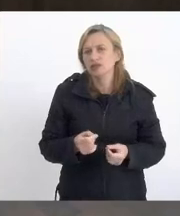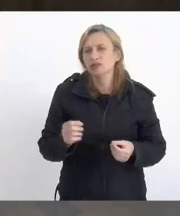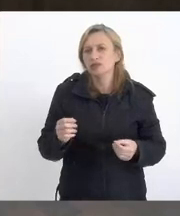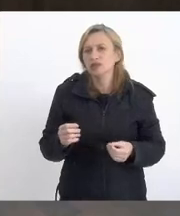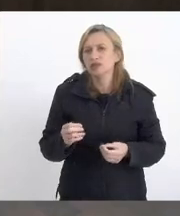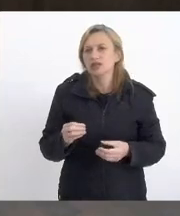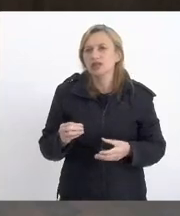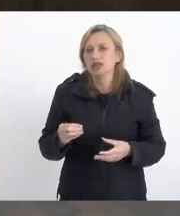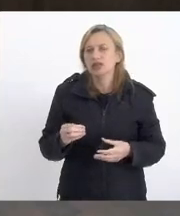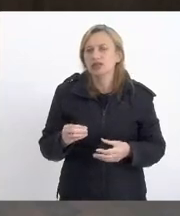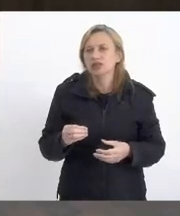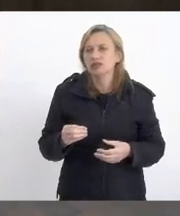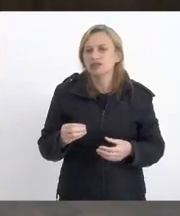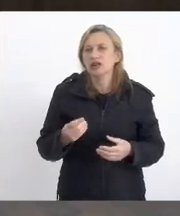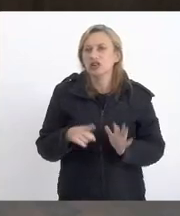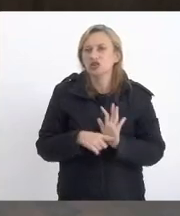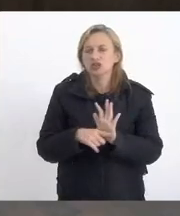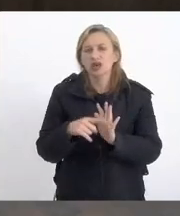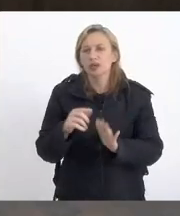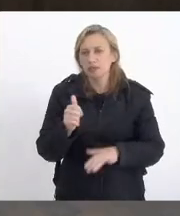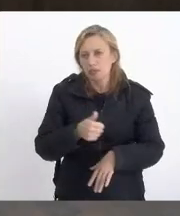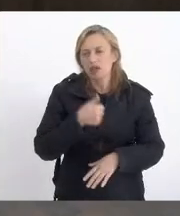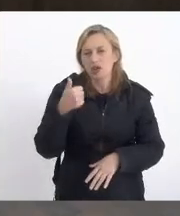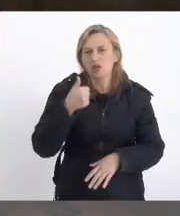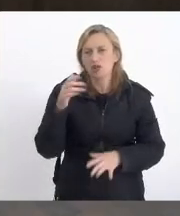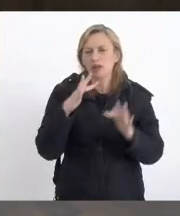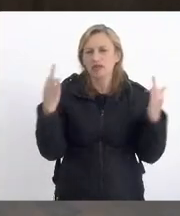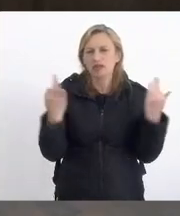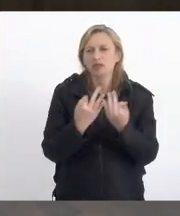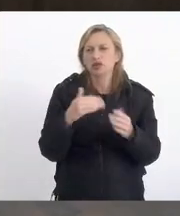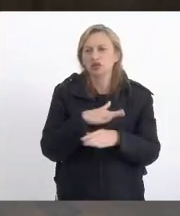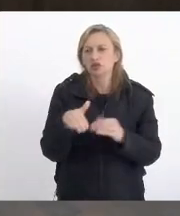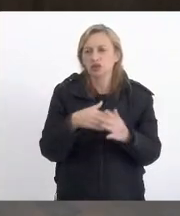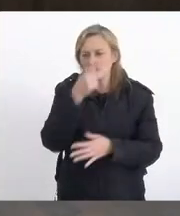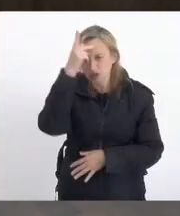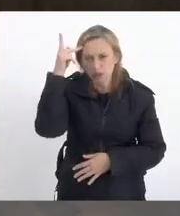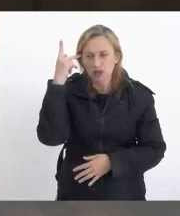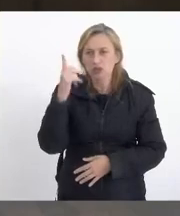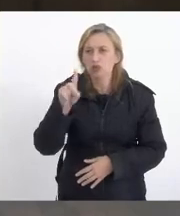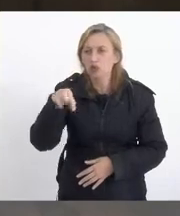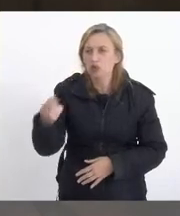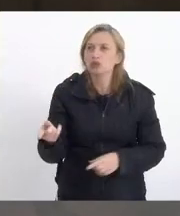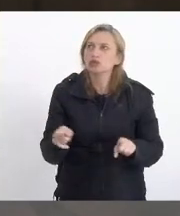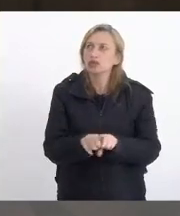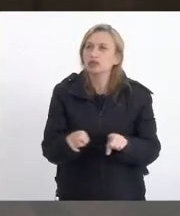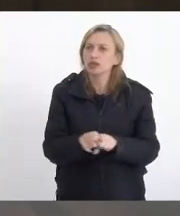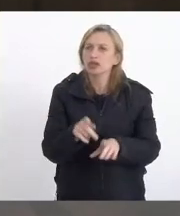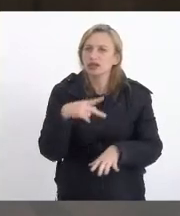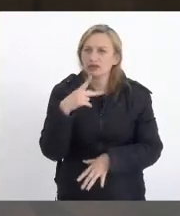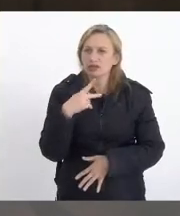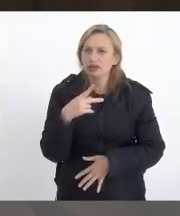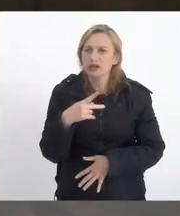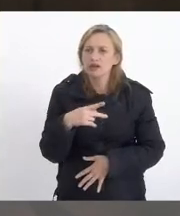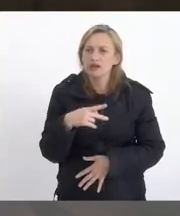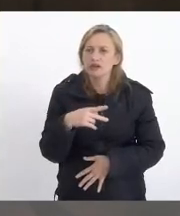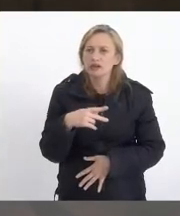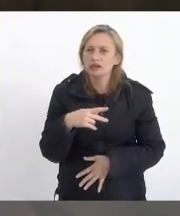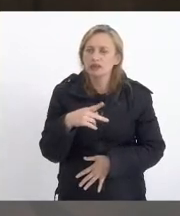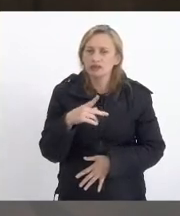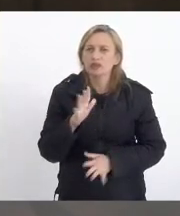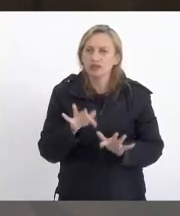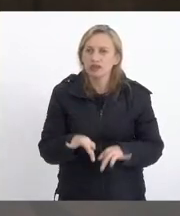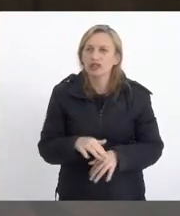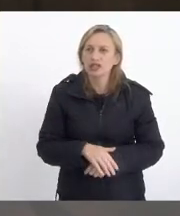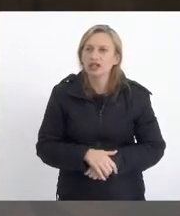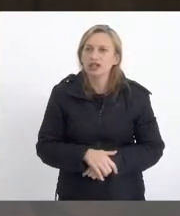incremento gigantesco para a família dessas pessoas. Outro ponto que eu queria ressaltar, vou